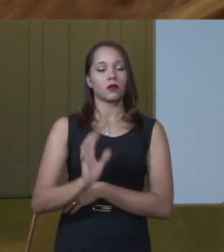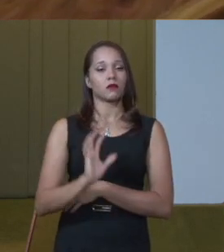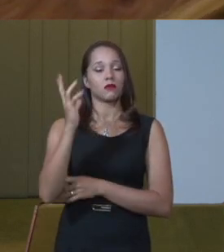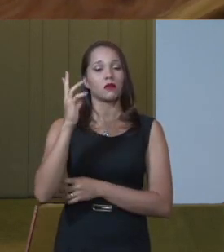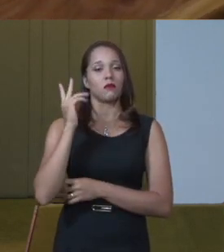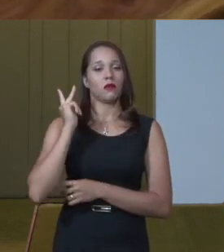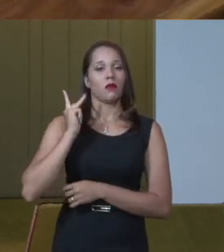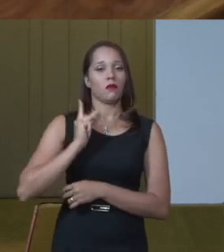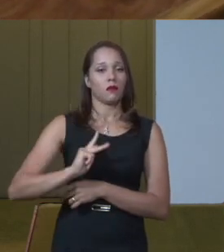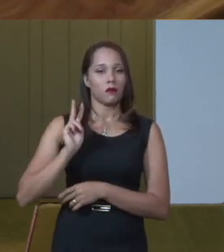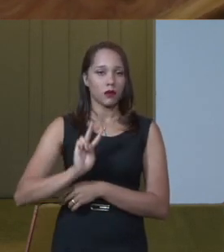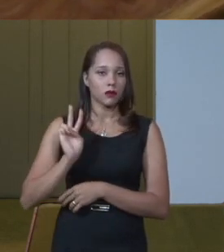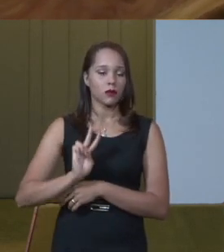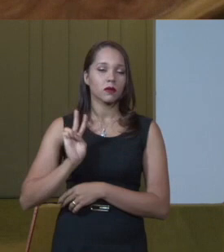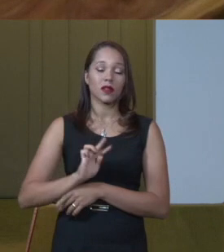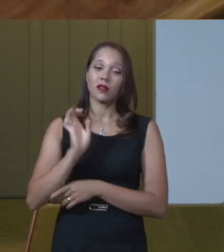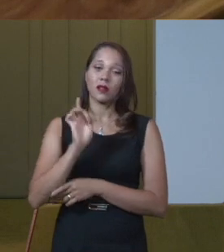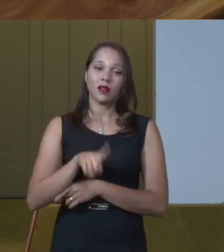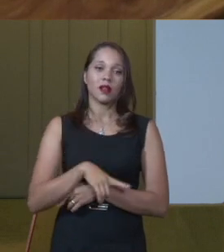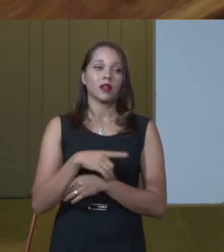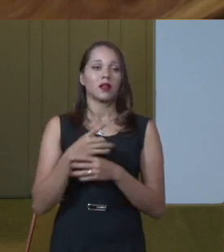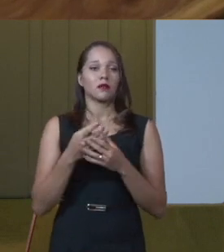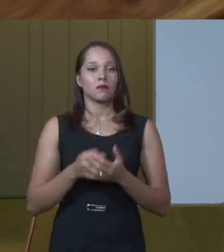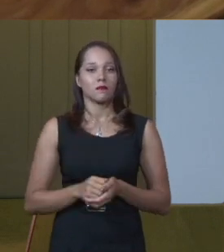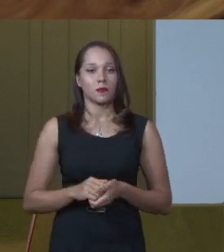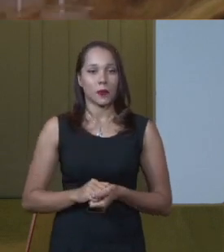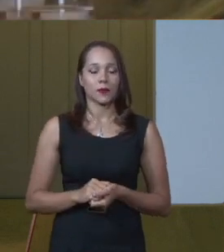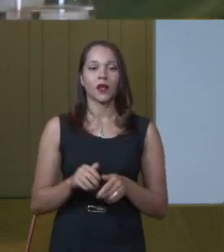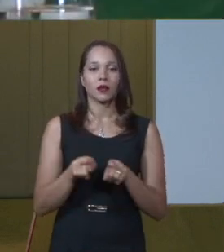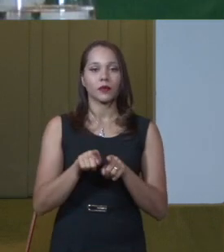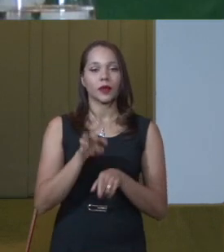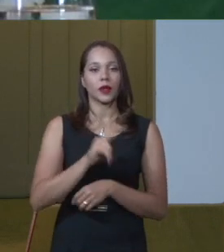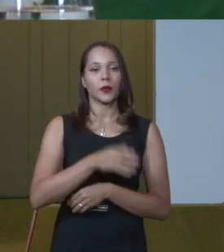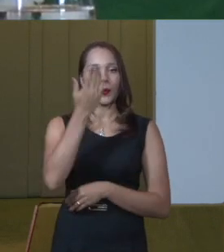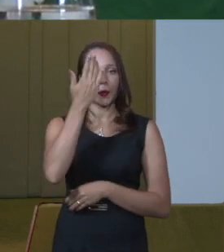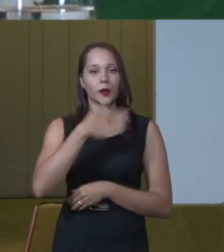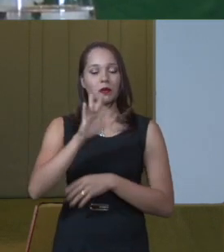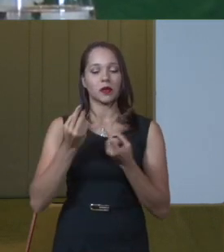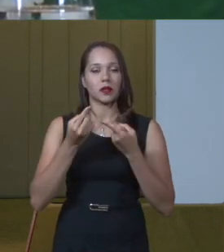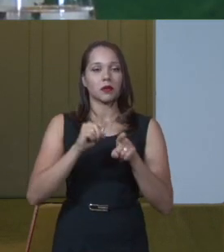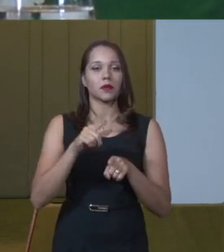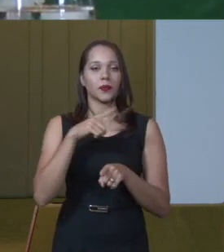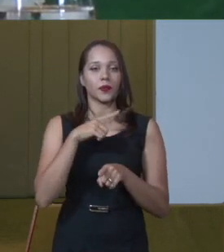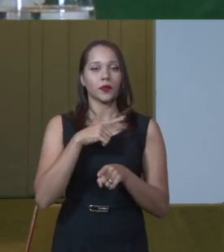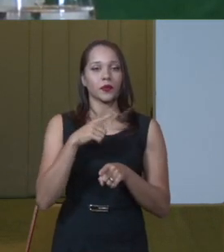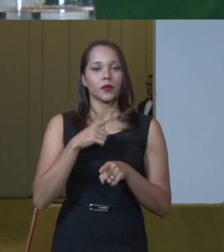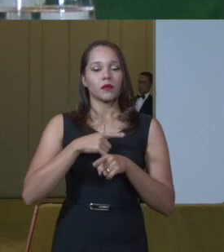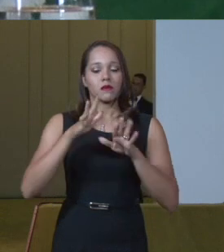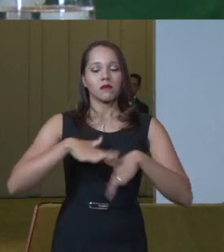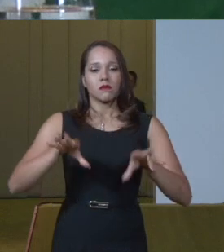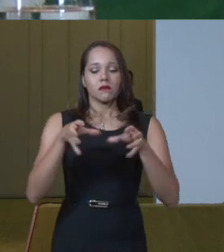é uma excrescência e uma prova dos enormes desafios que se colocam diante da comunidade